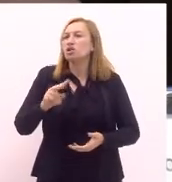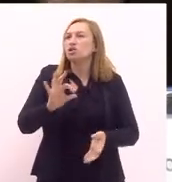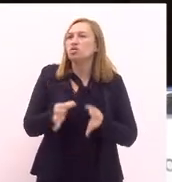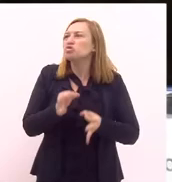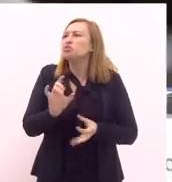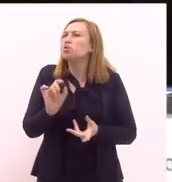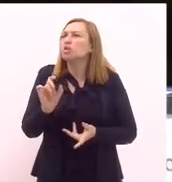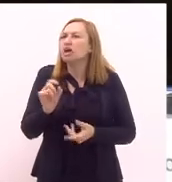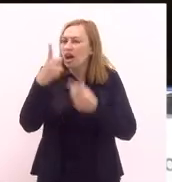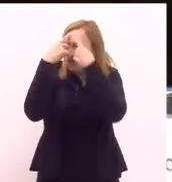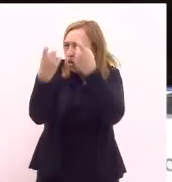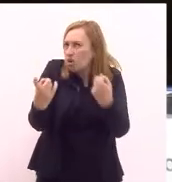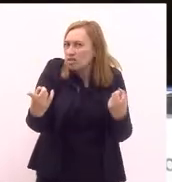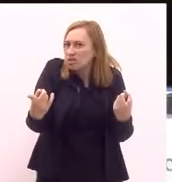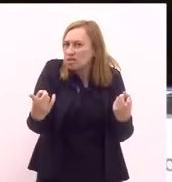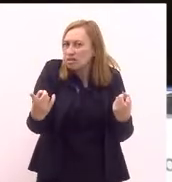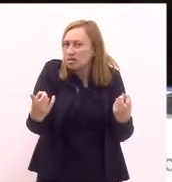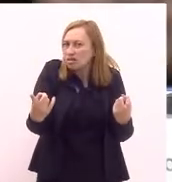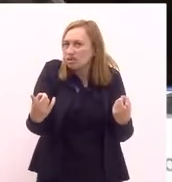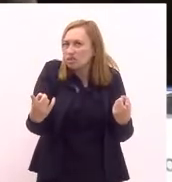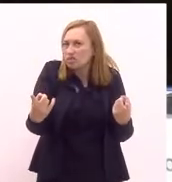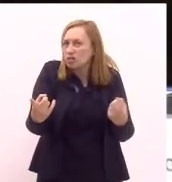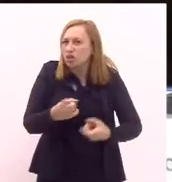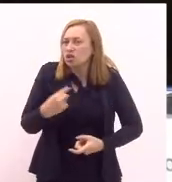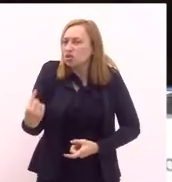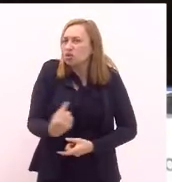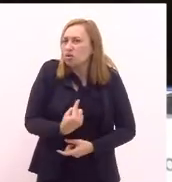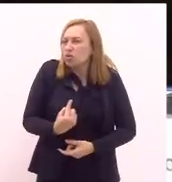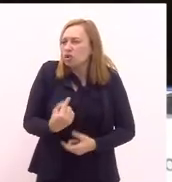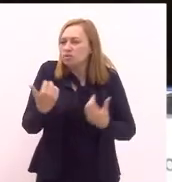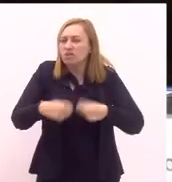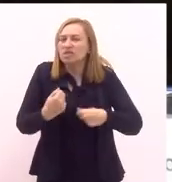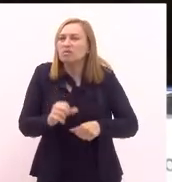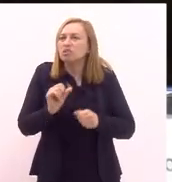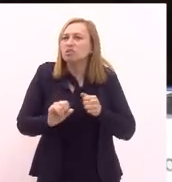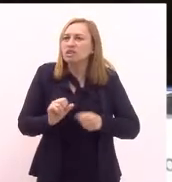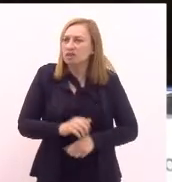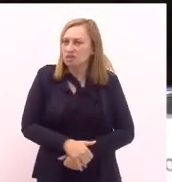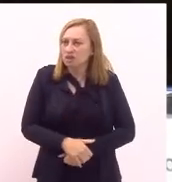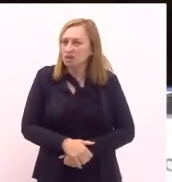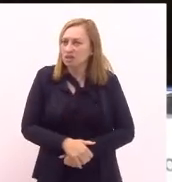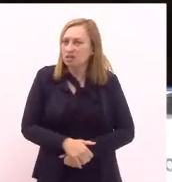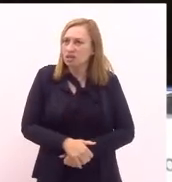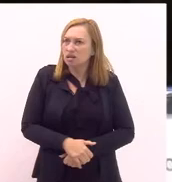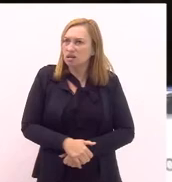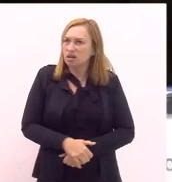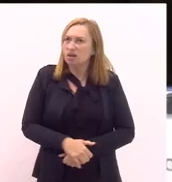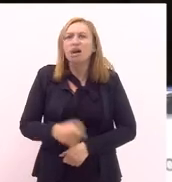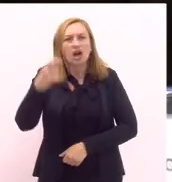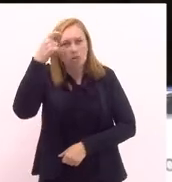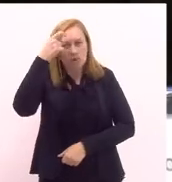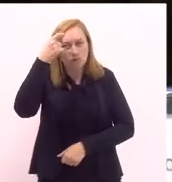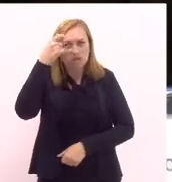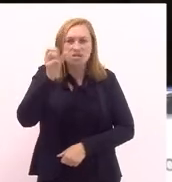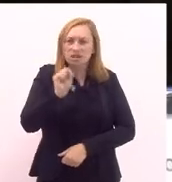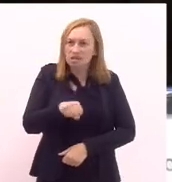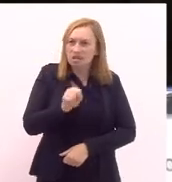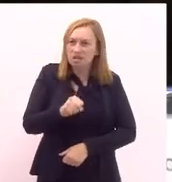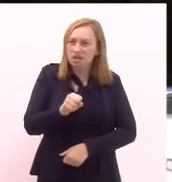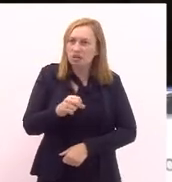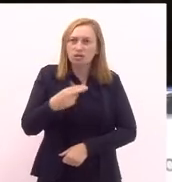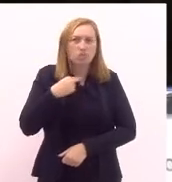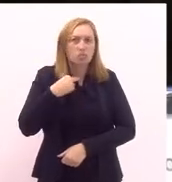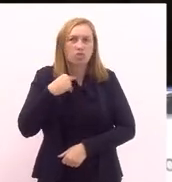justifica a violência o que nós devemos fazer você vemos ter a consciência de que